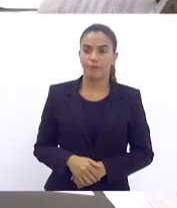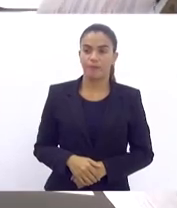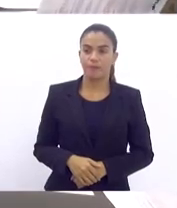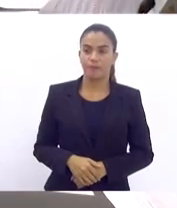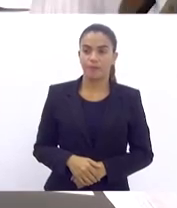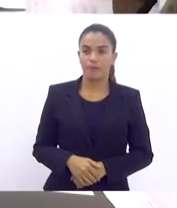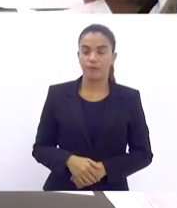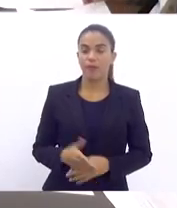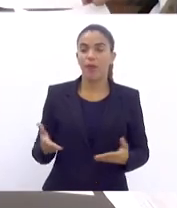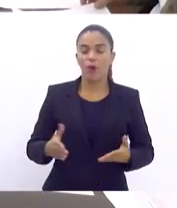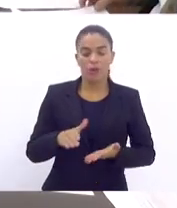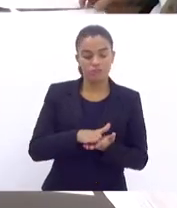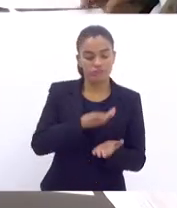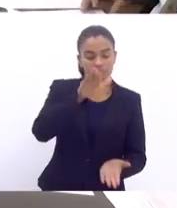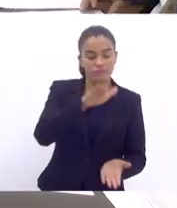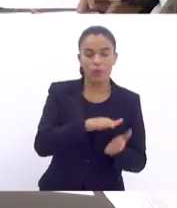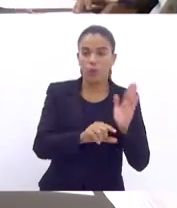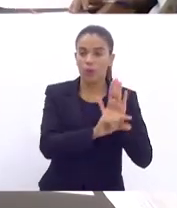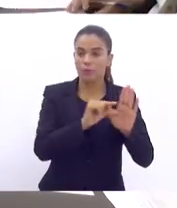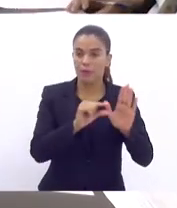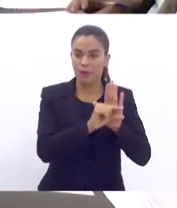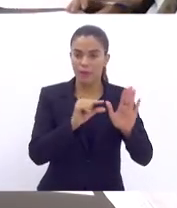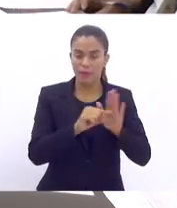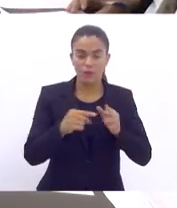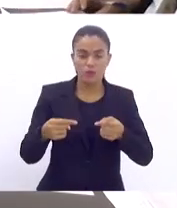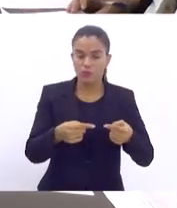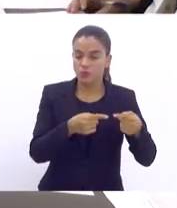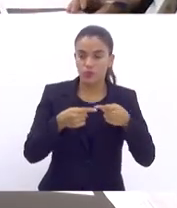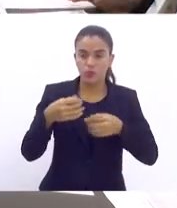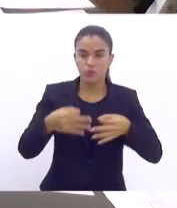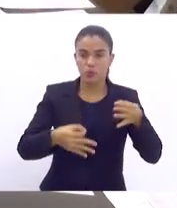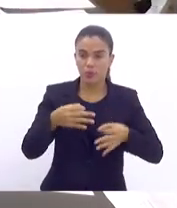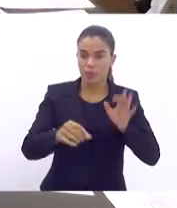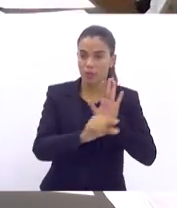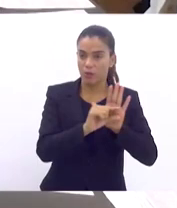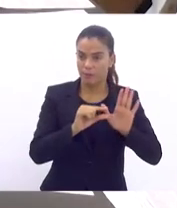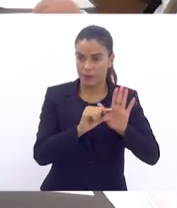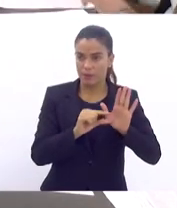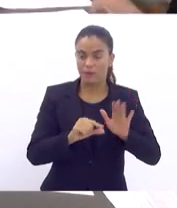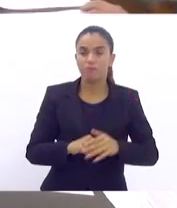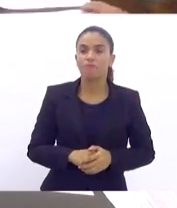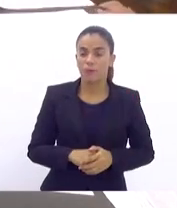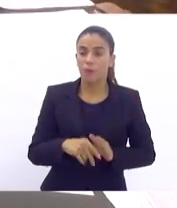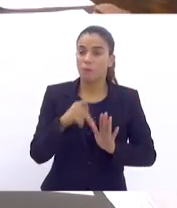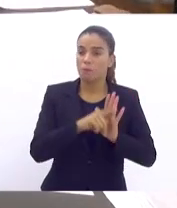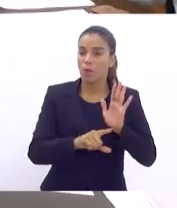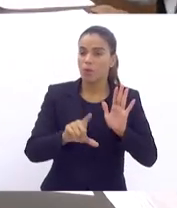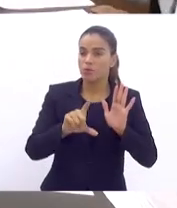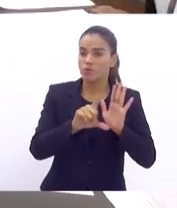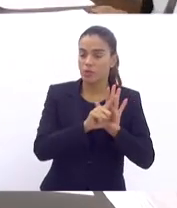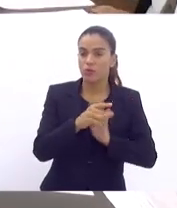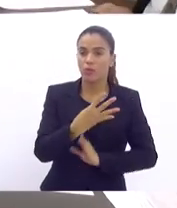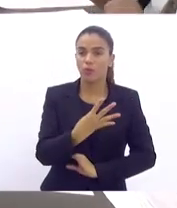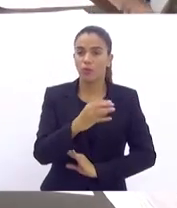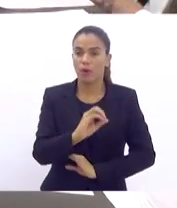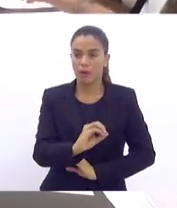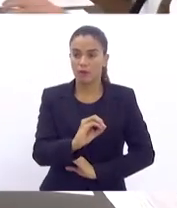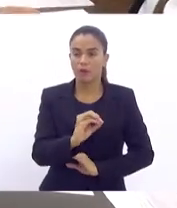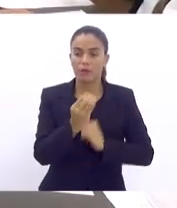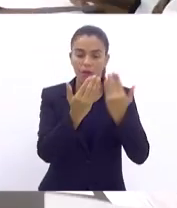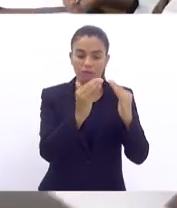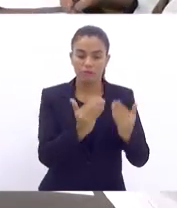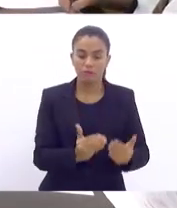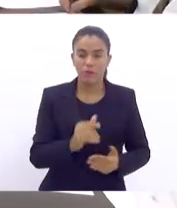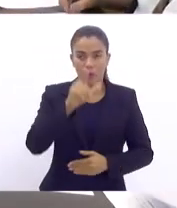bloco de constitucionalidade com emenda legalidade com emenda juridicidade com emenda projeto 40 está com vista para o deputado